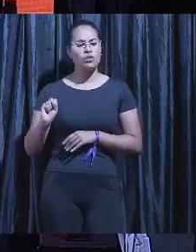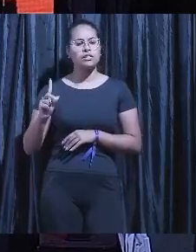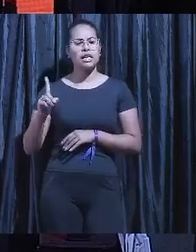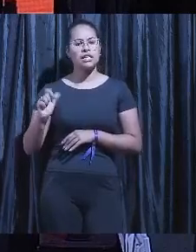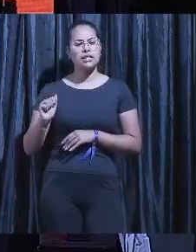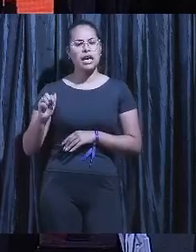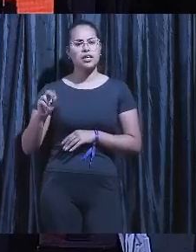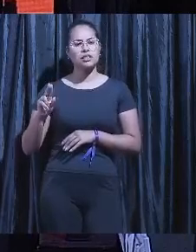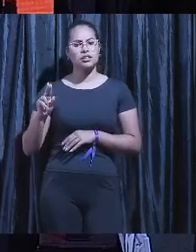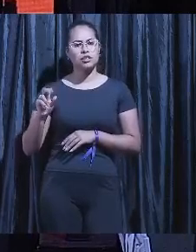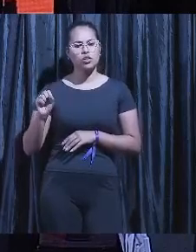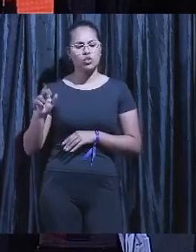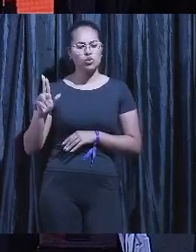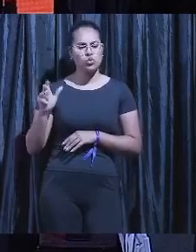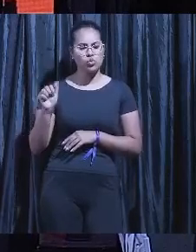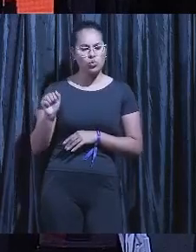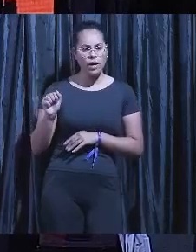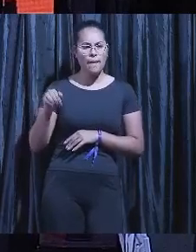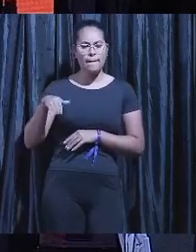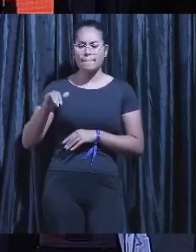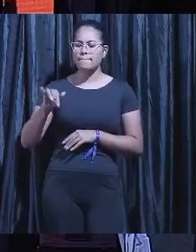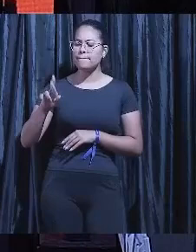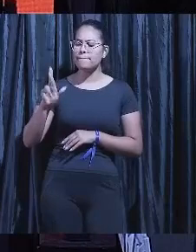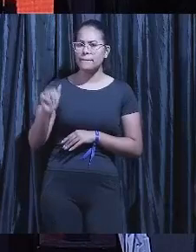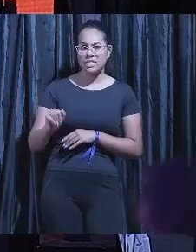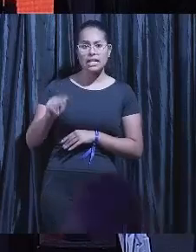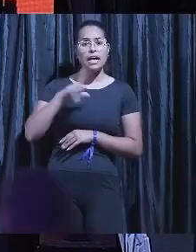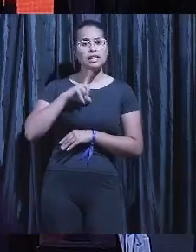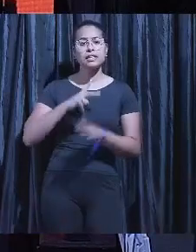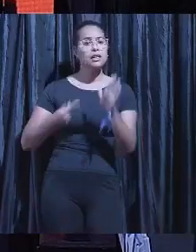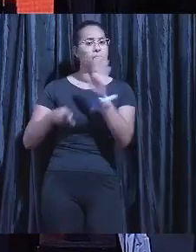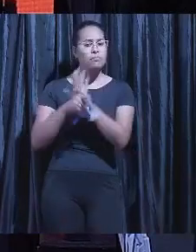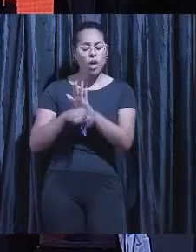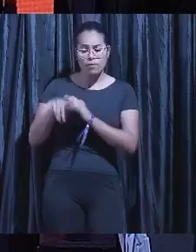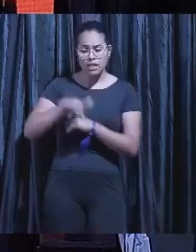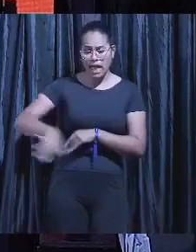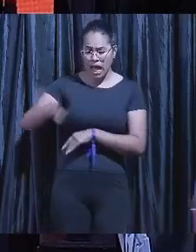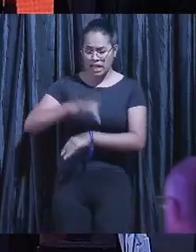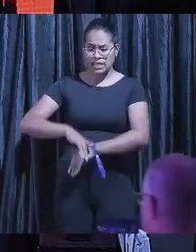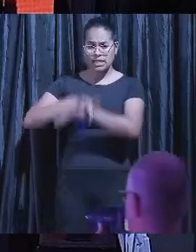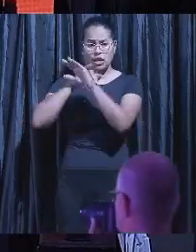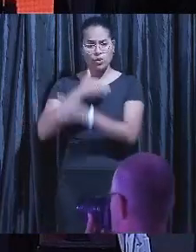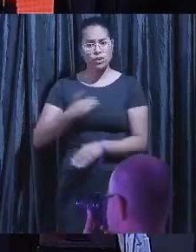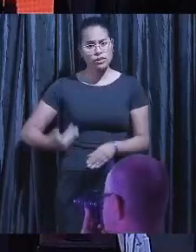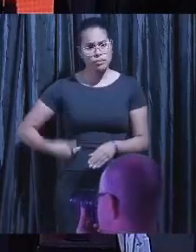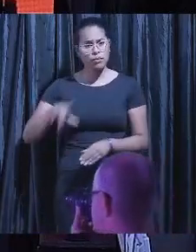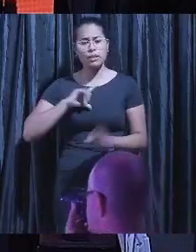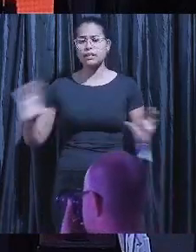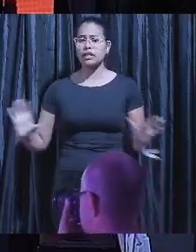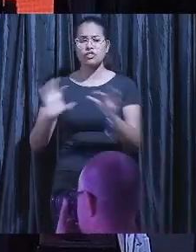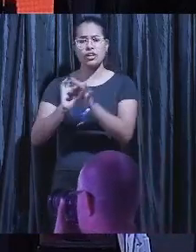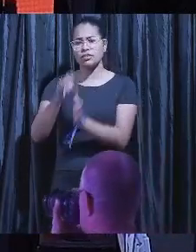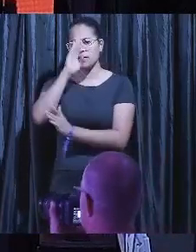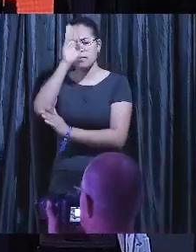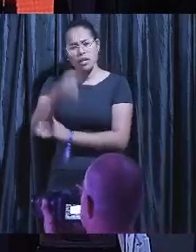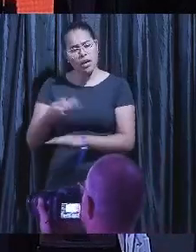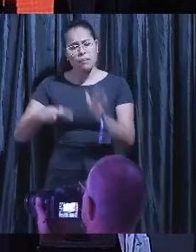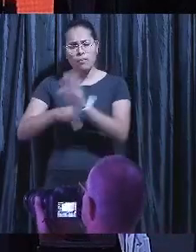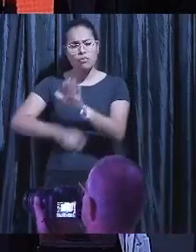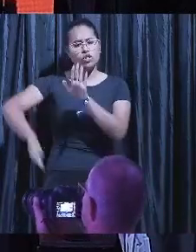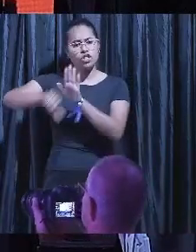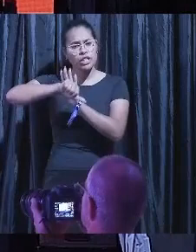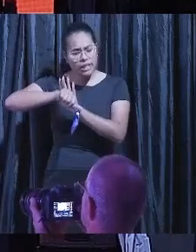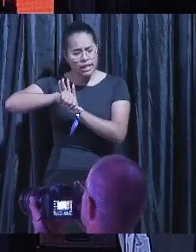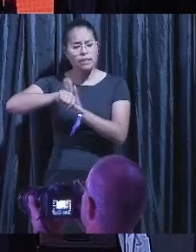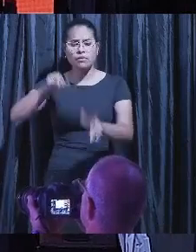banimento das tecnologias de reconhecimento facial na segurança pública, que está ligado diretamente à criminalização